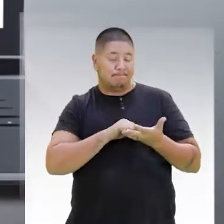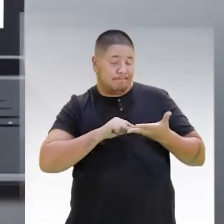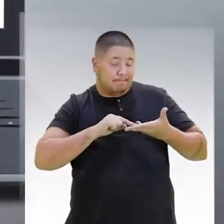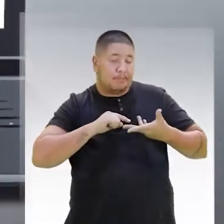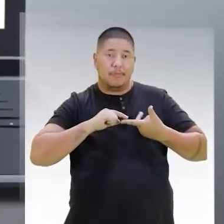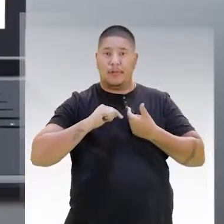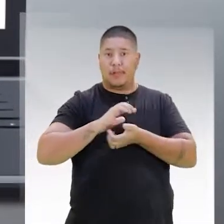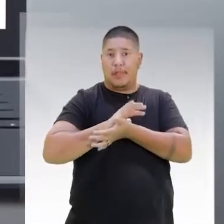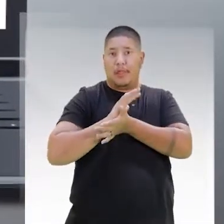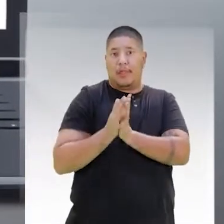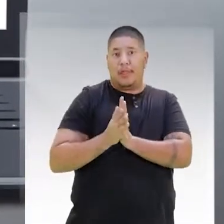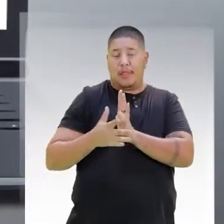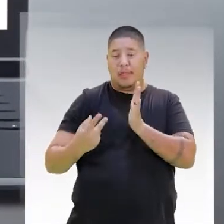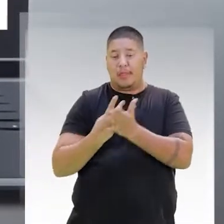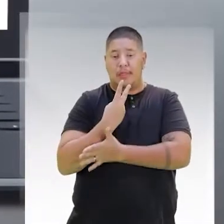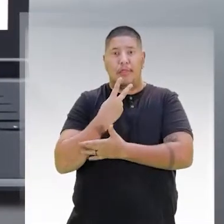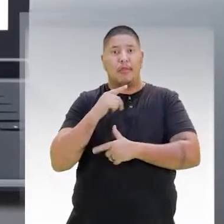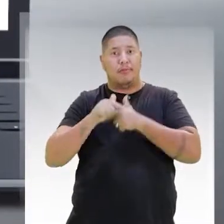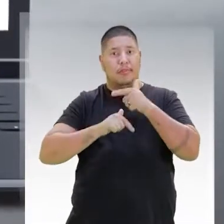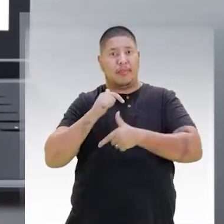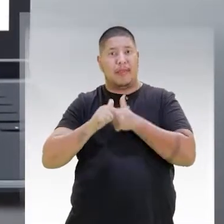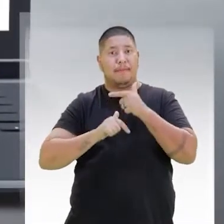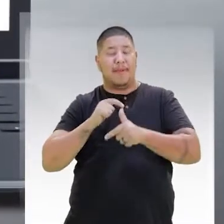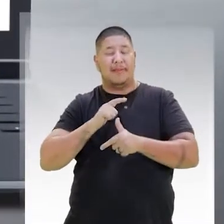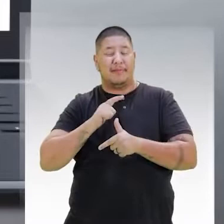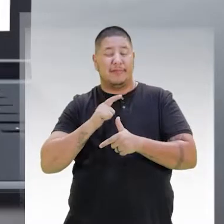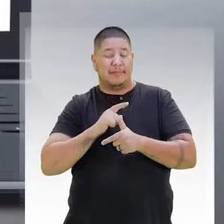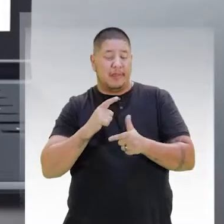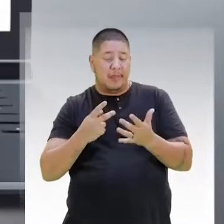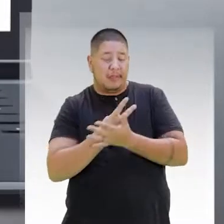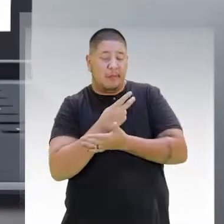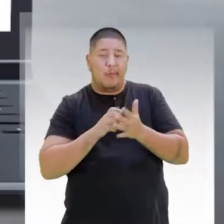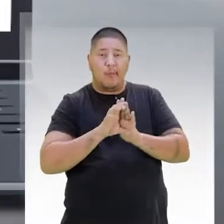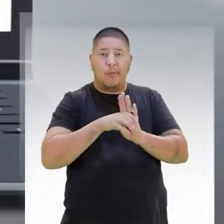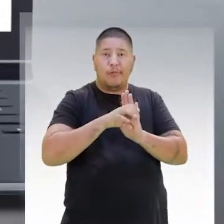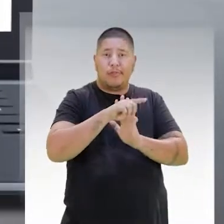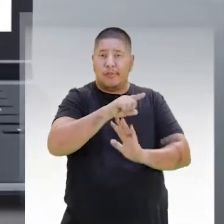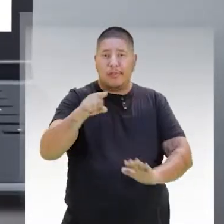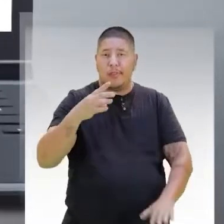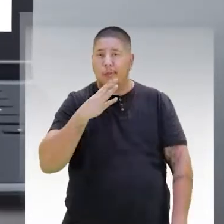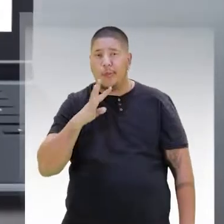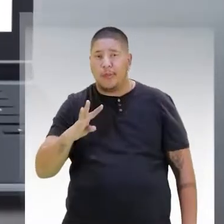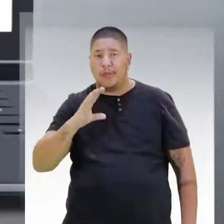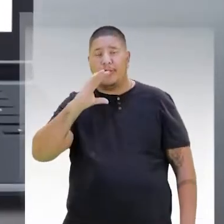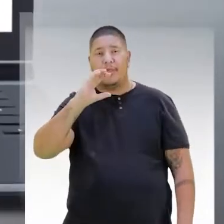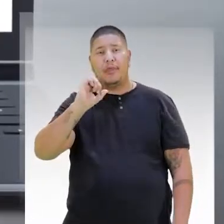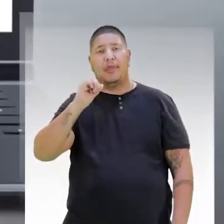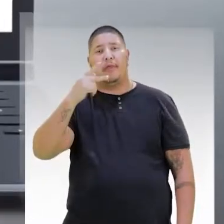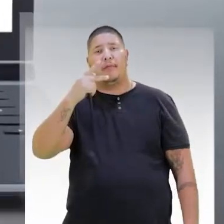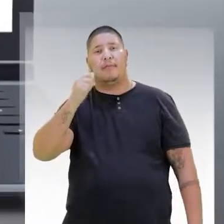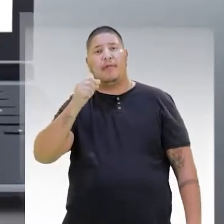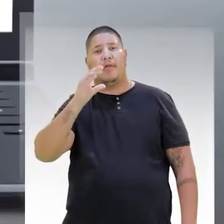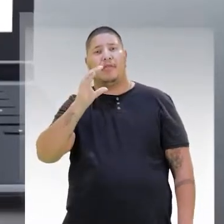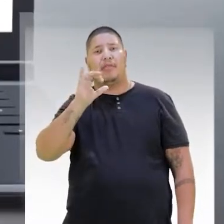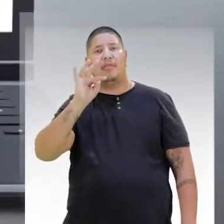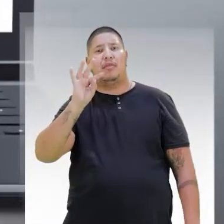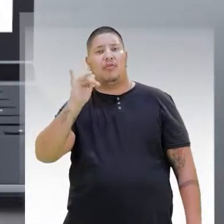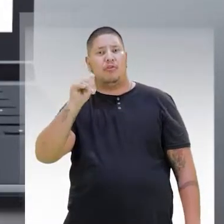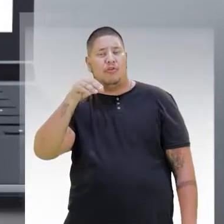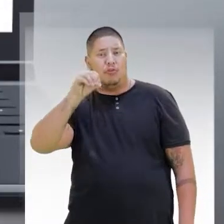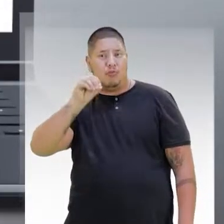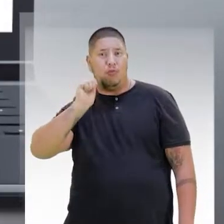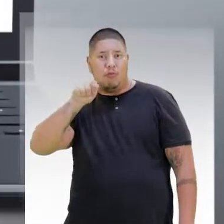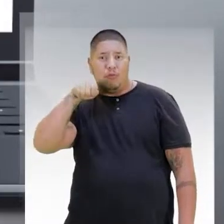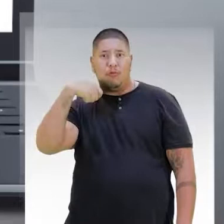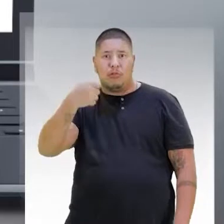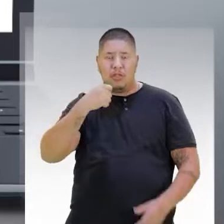sofridas no mercado de trabalho giram em torno de um conceito não tão difundido: o capacitismo. Segundo o Dicionário de Novas Palavras